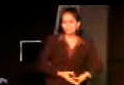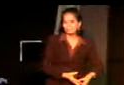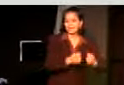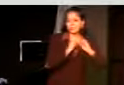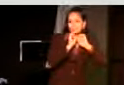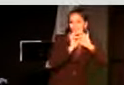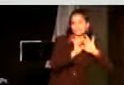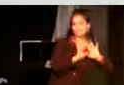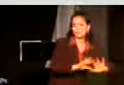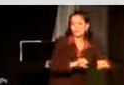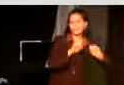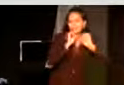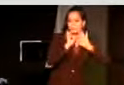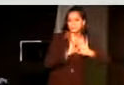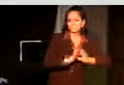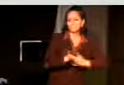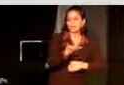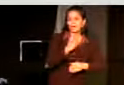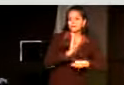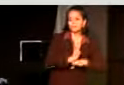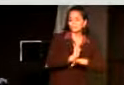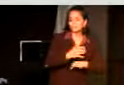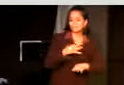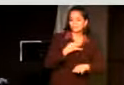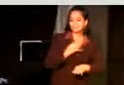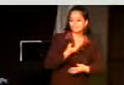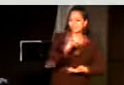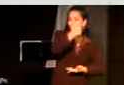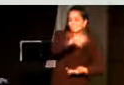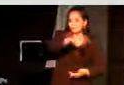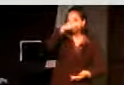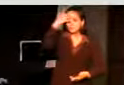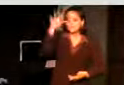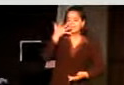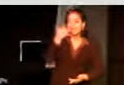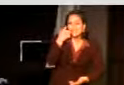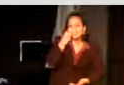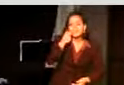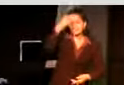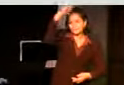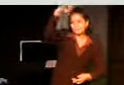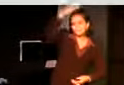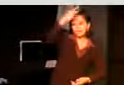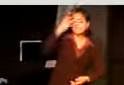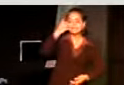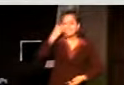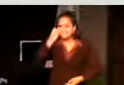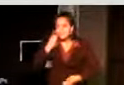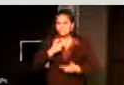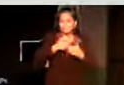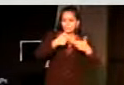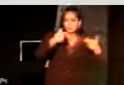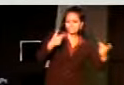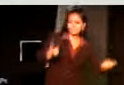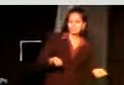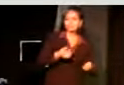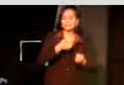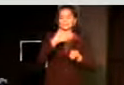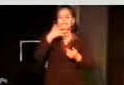querido eu gostaria de ler um outro texto muito prático para que você tenha ideias de como ser